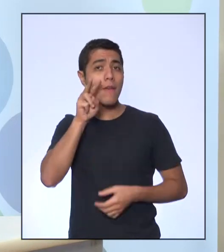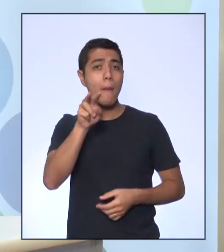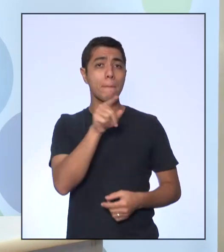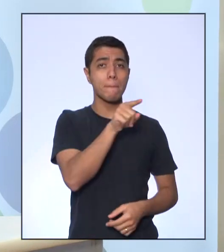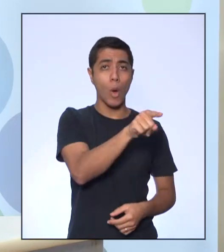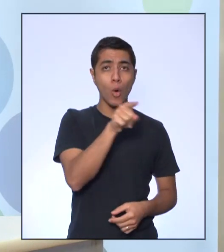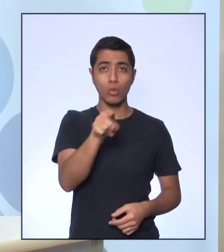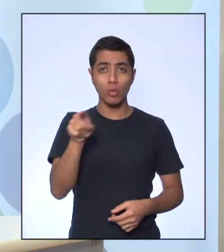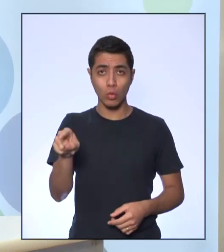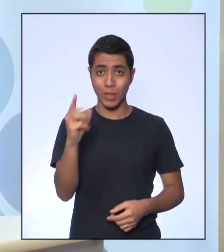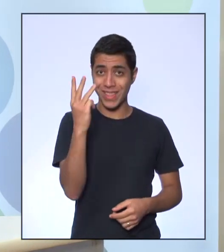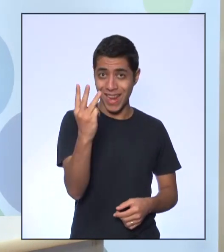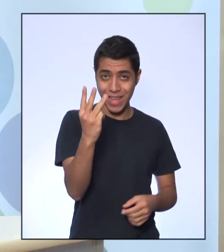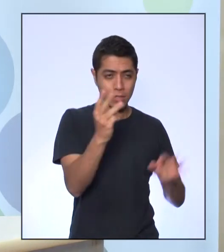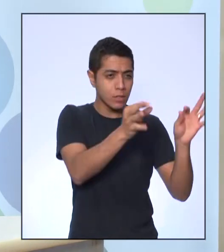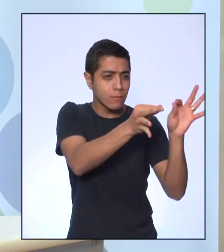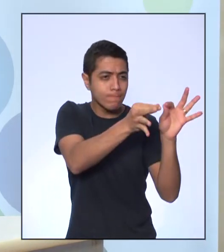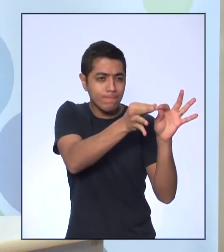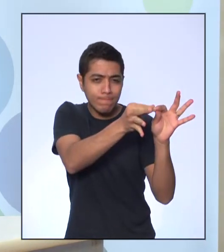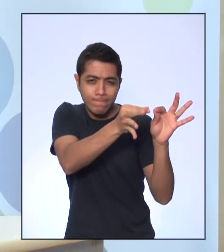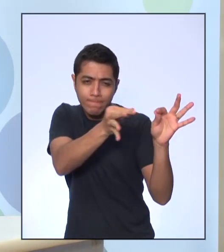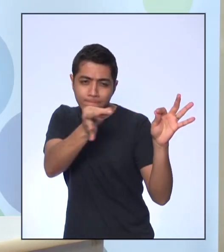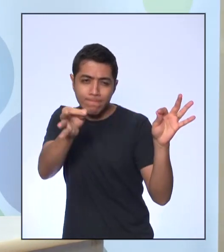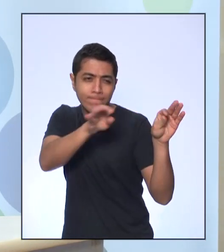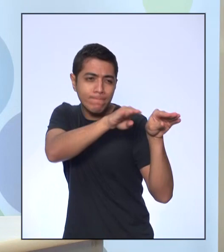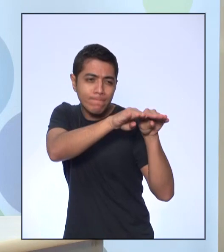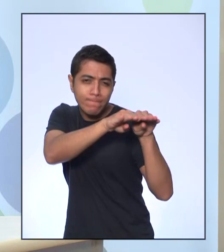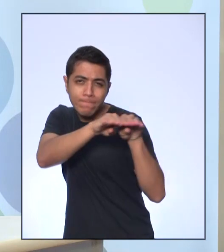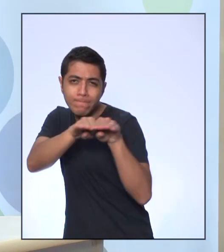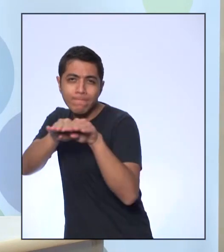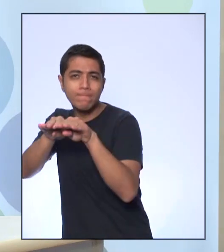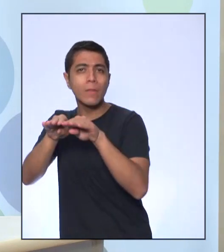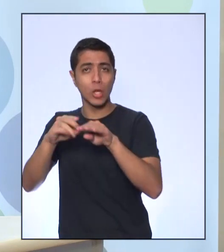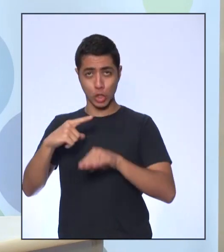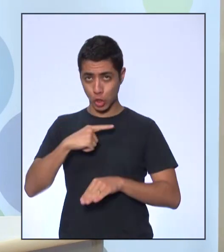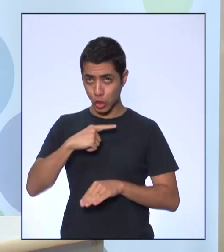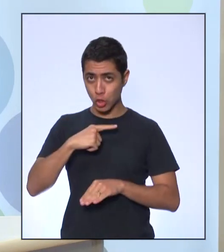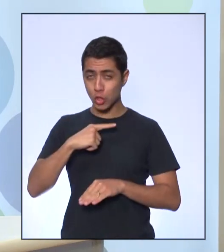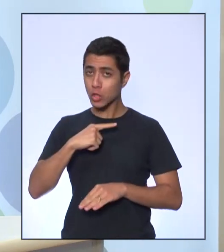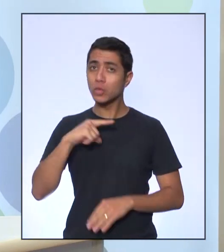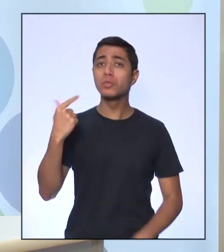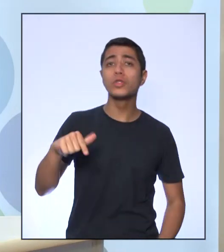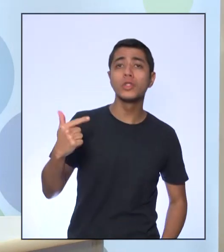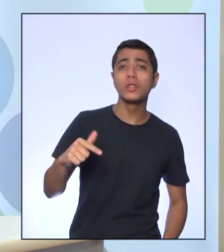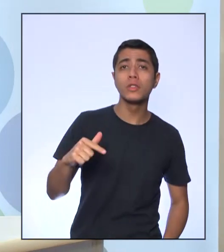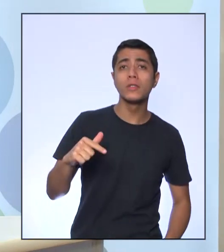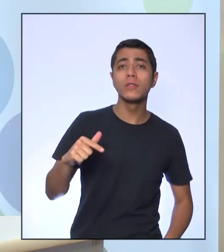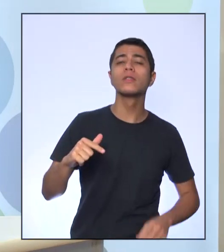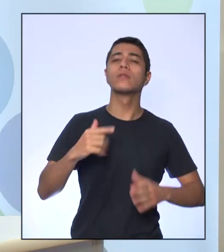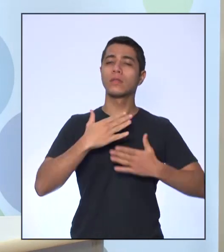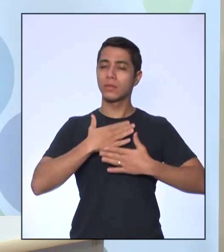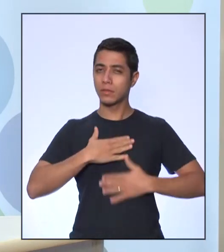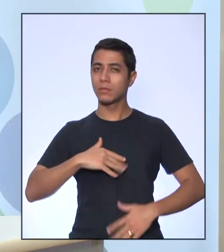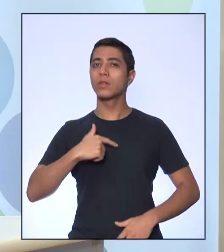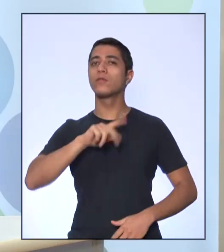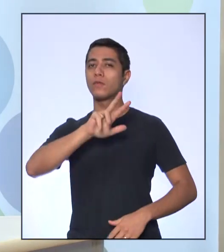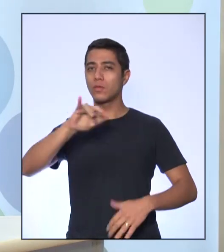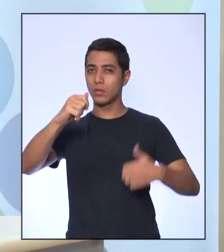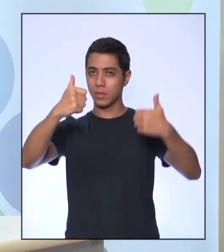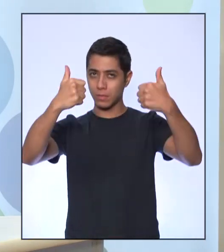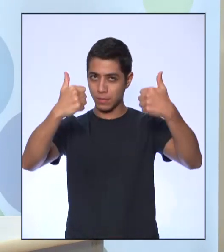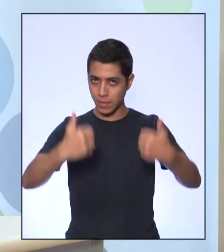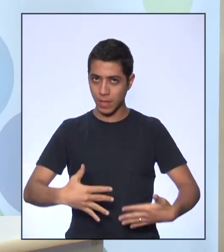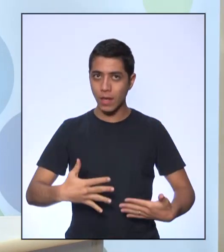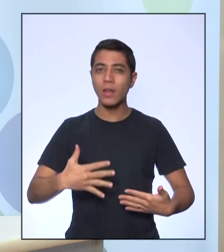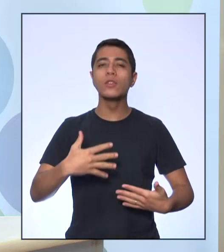alinhados ou não. Essa forma de alinhamento que nós vamos ver, basicamente eu vou dar uma definição para vocês. Eu vou fazer de